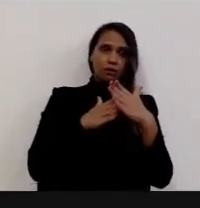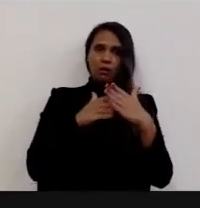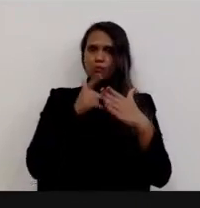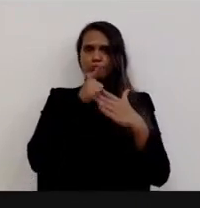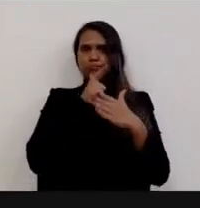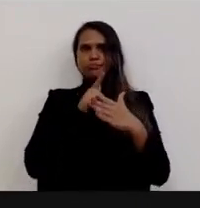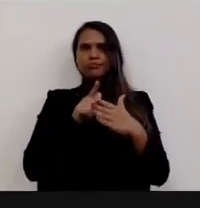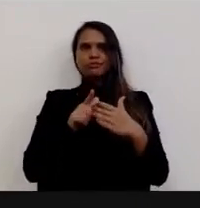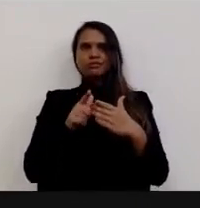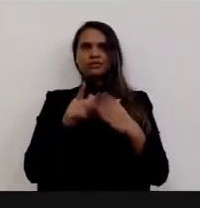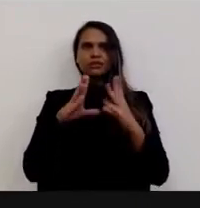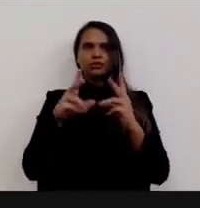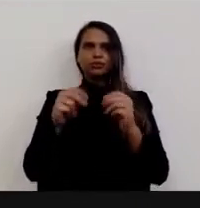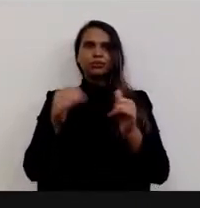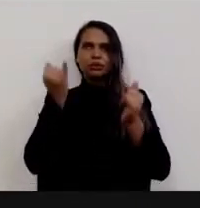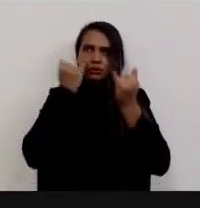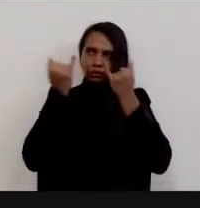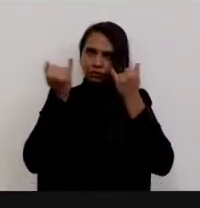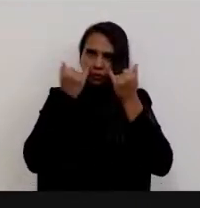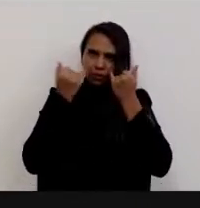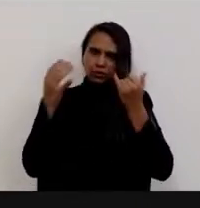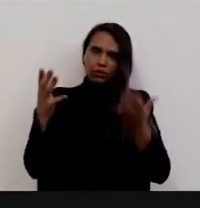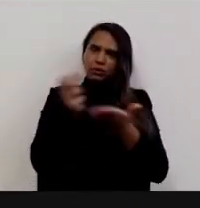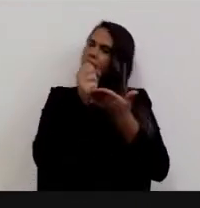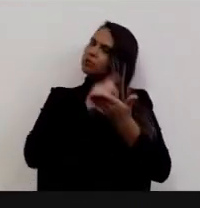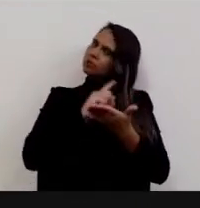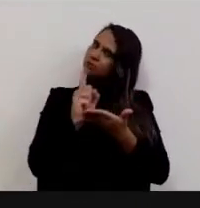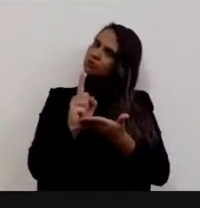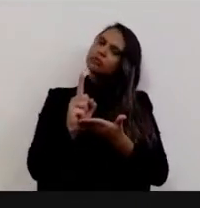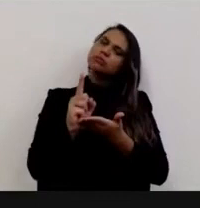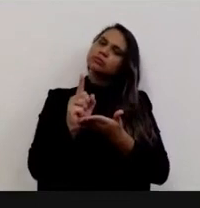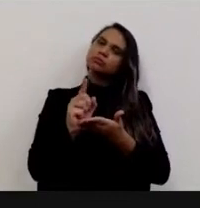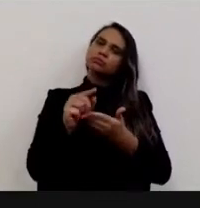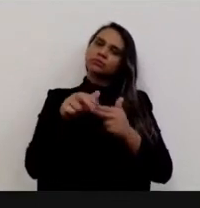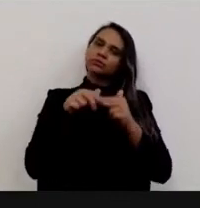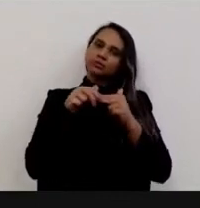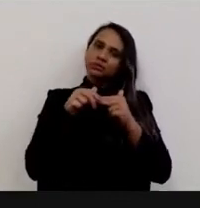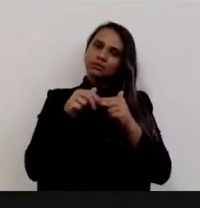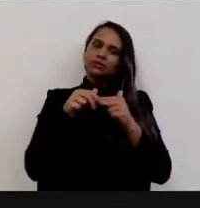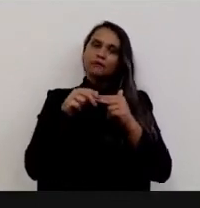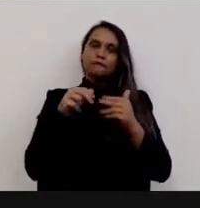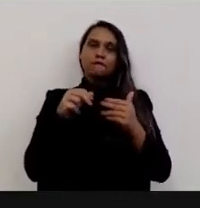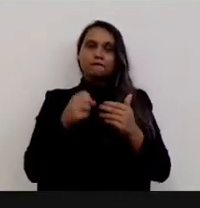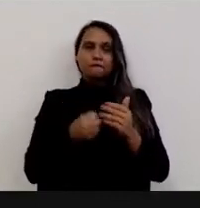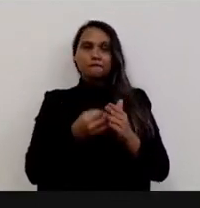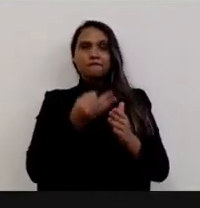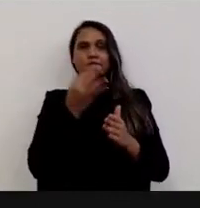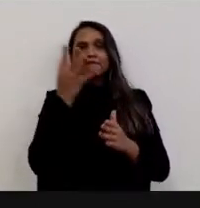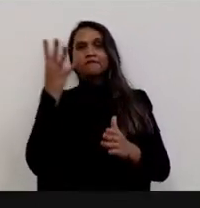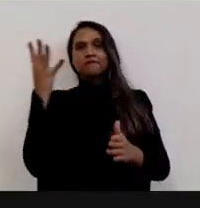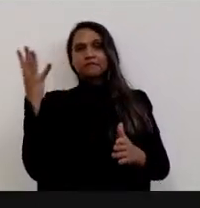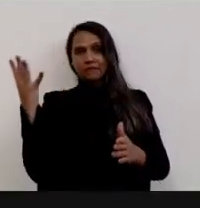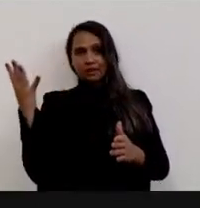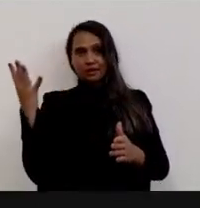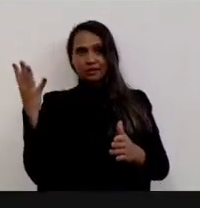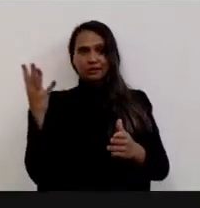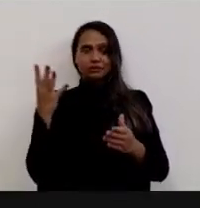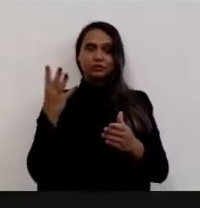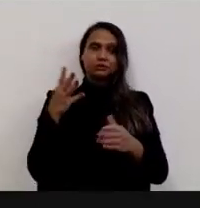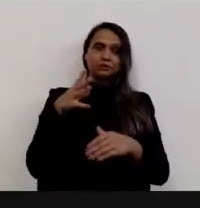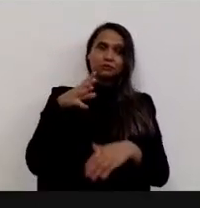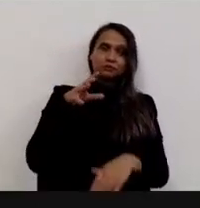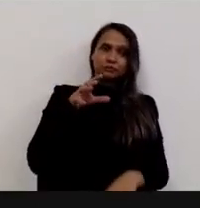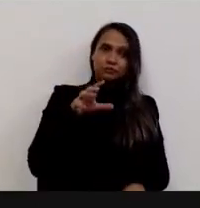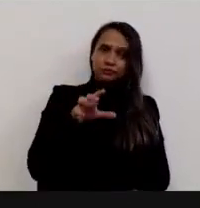conseguia trazer todos os registros. Então, durante esse levantamento, eu tive que fazer várias recursividades